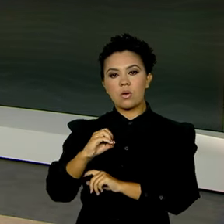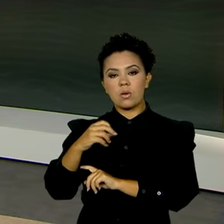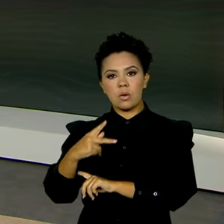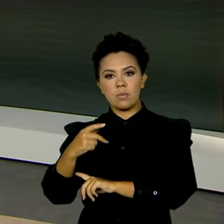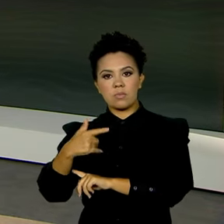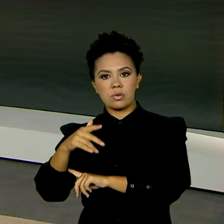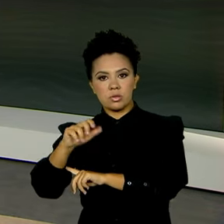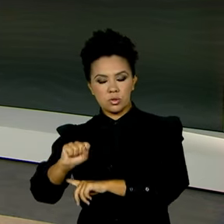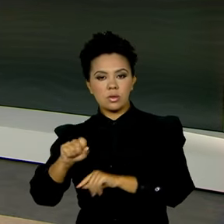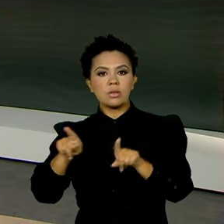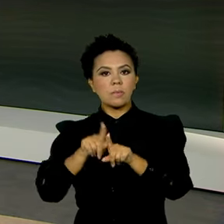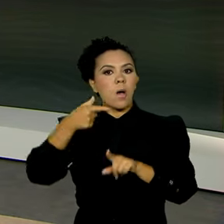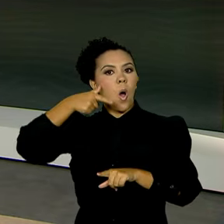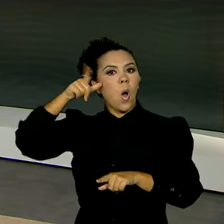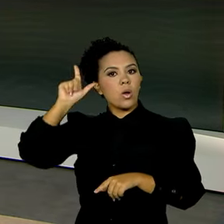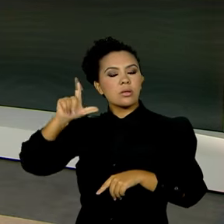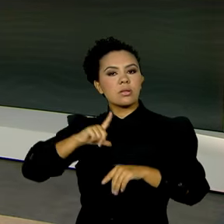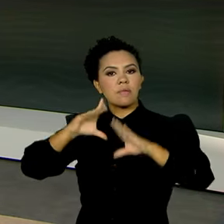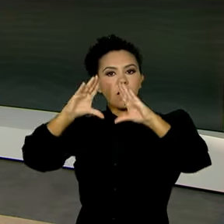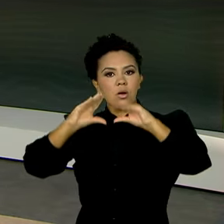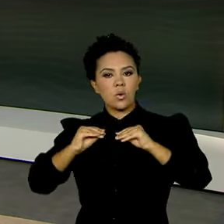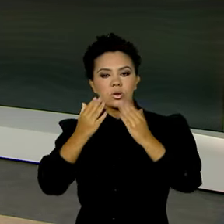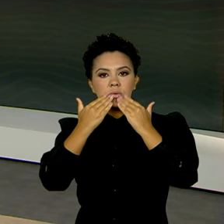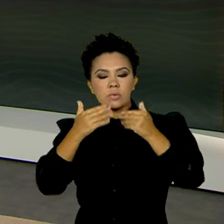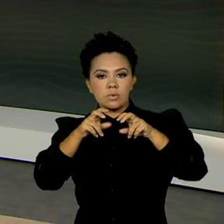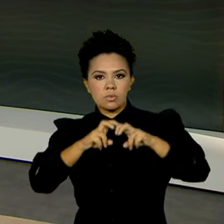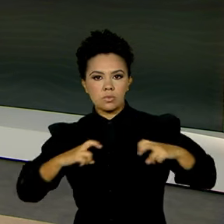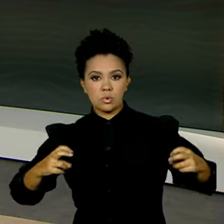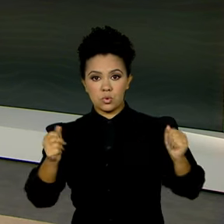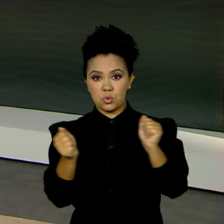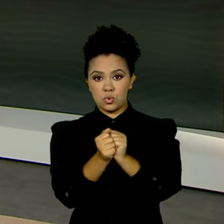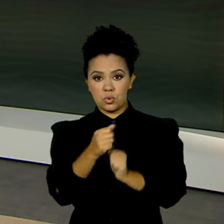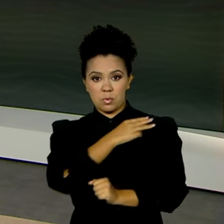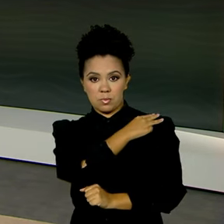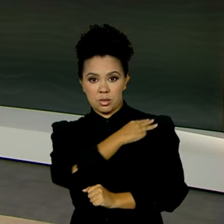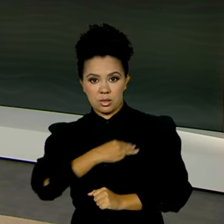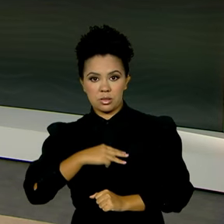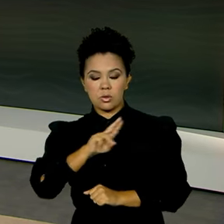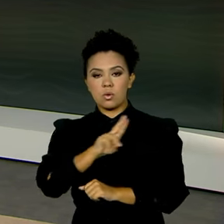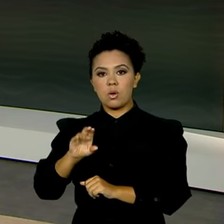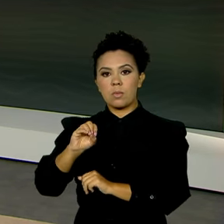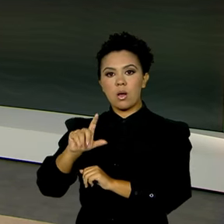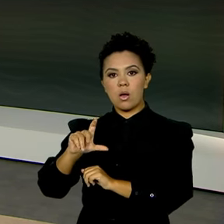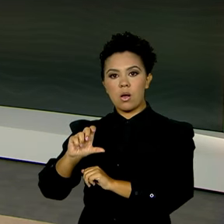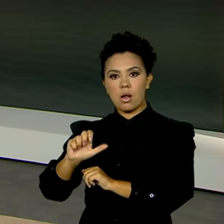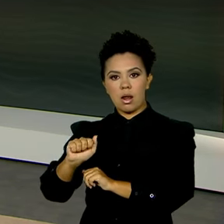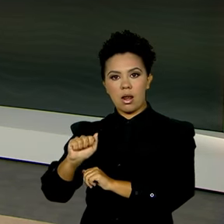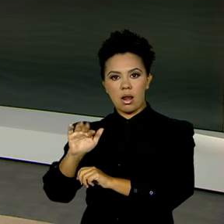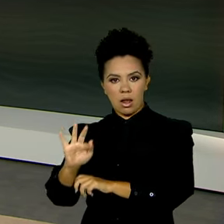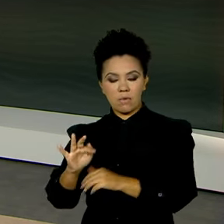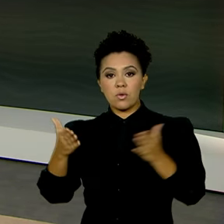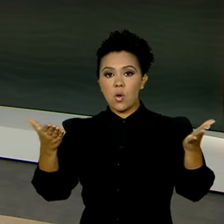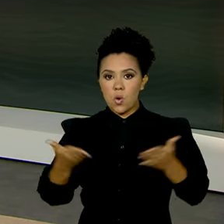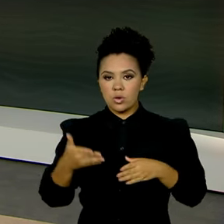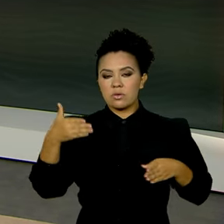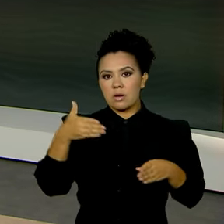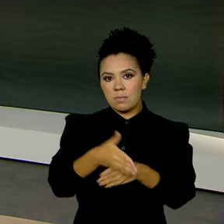Lula teve um jantar com o primeiro-ministro alemão Olaf Scholz. Hoje, ele vai participar da reunião de